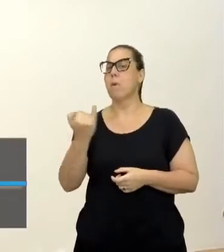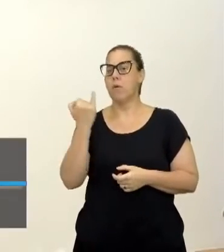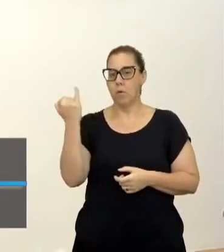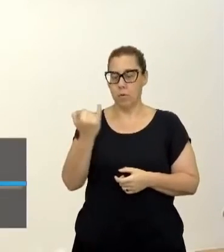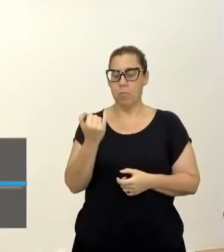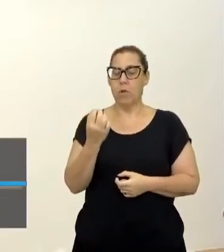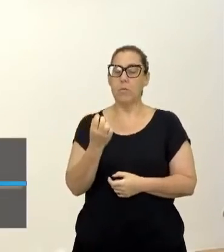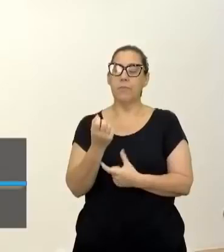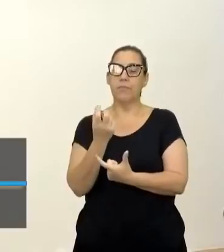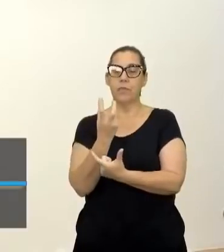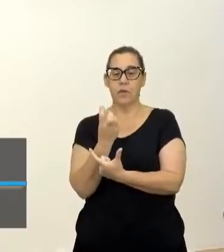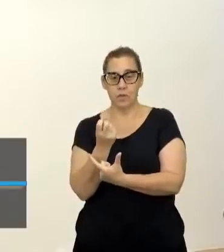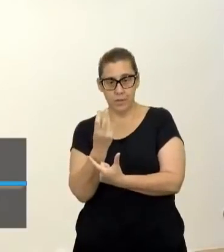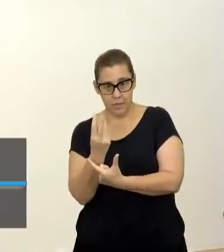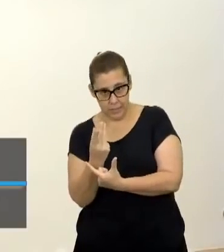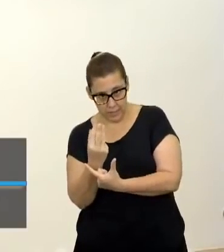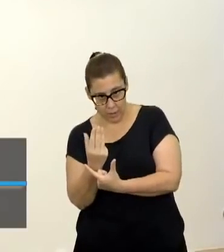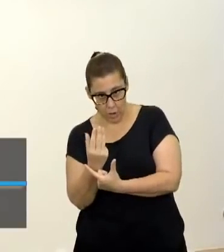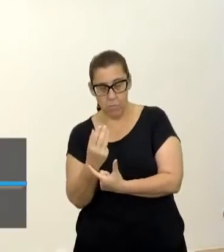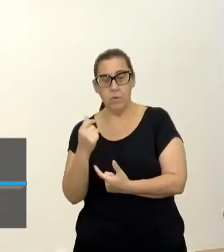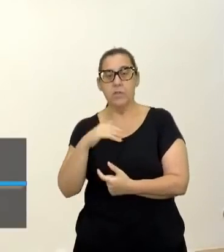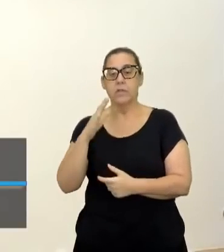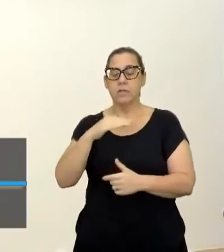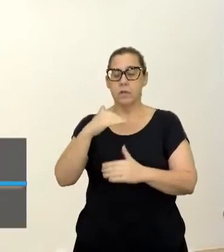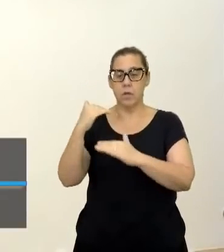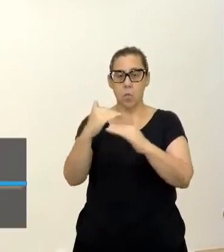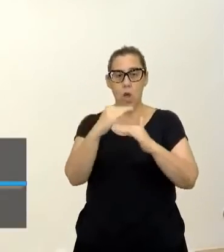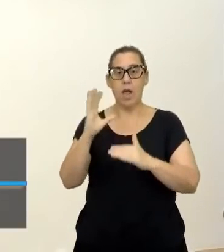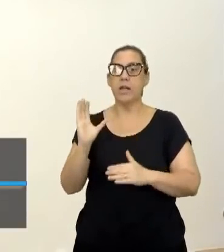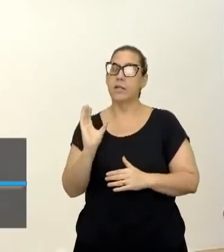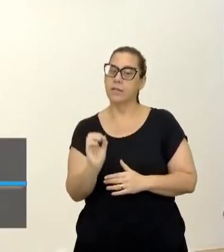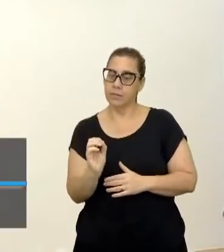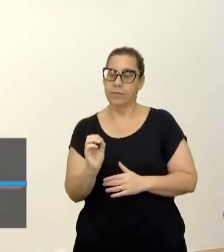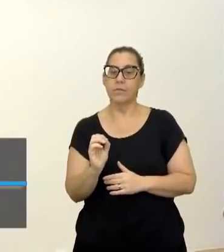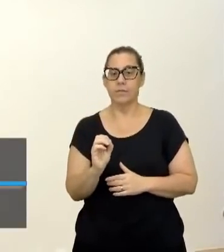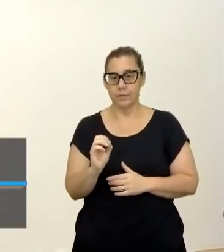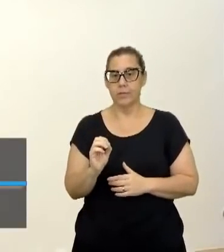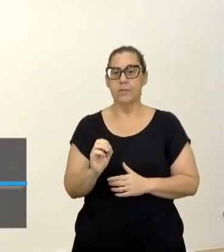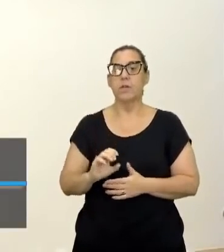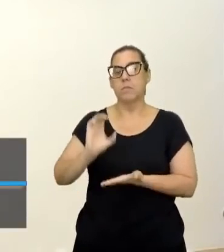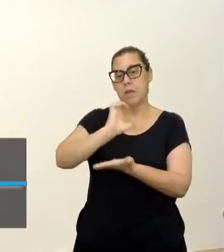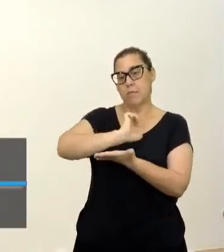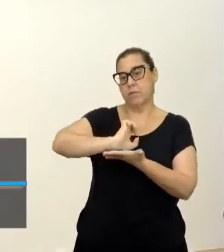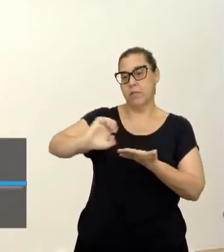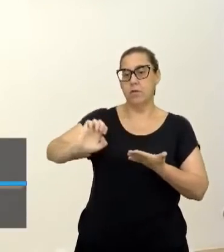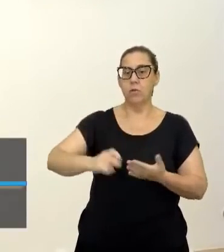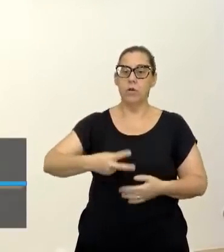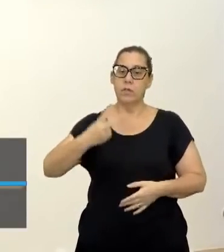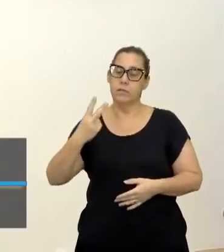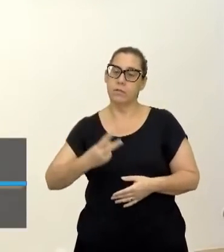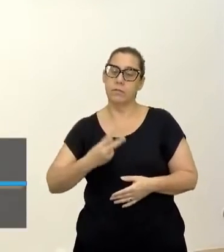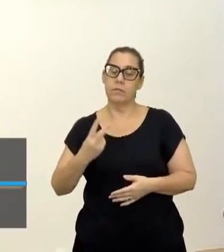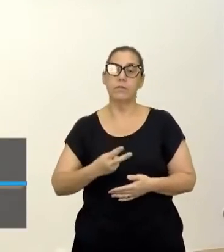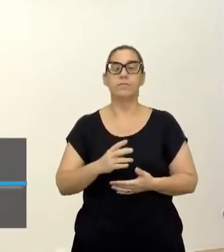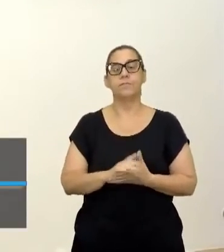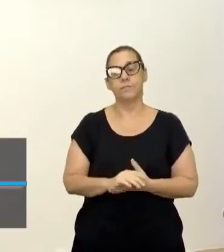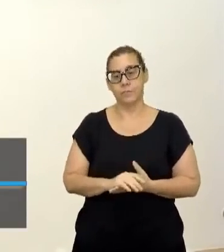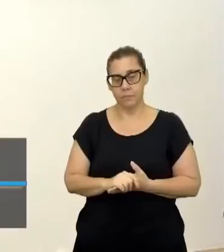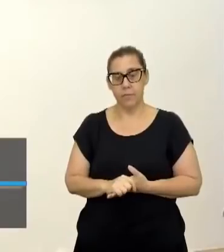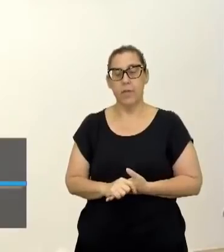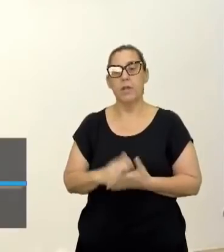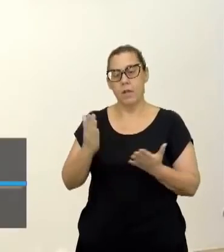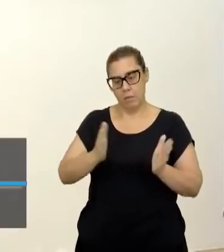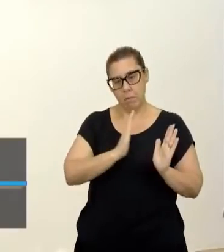o trinômio quadrado perfeito, se você igualar a zero, fica com uma equação de segundo grau, que é o tema do que a gente vai falar